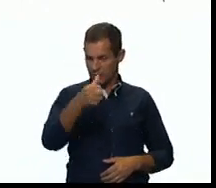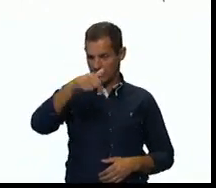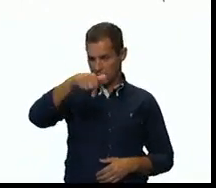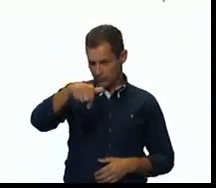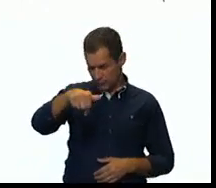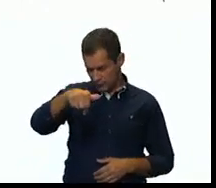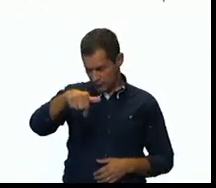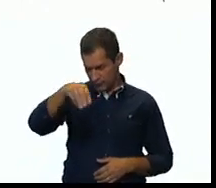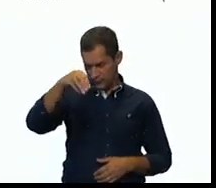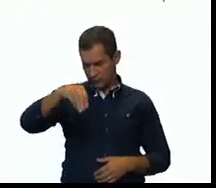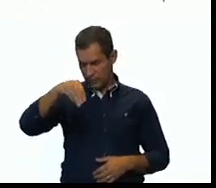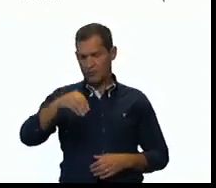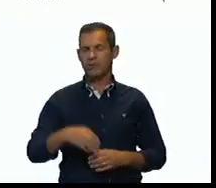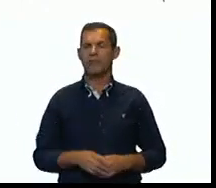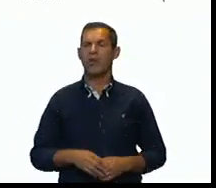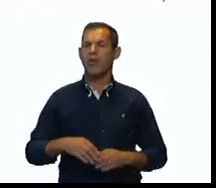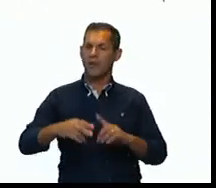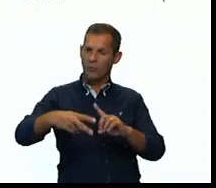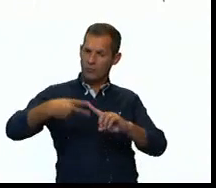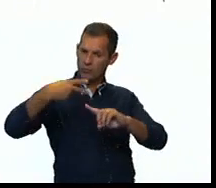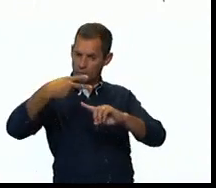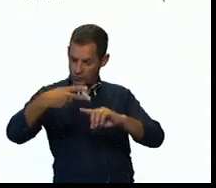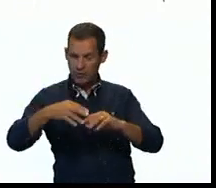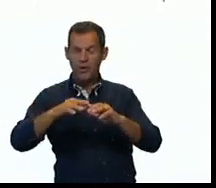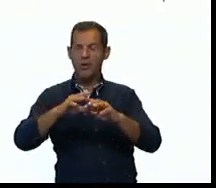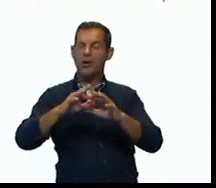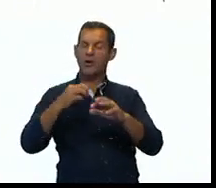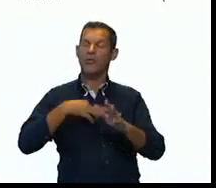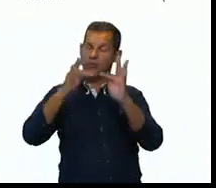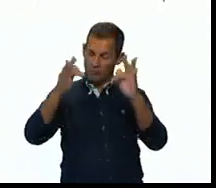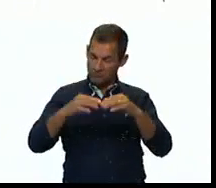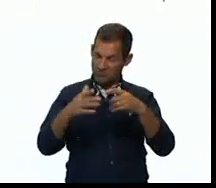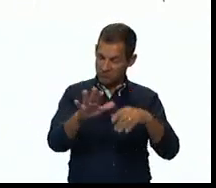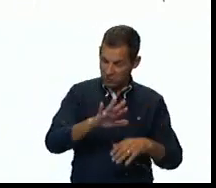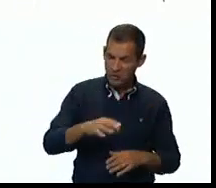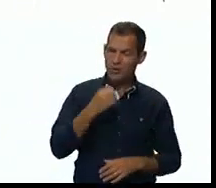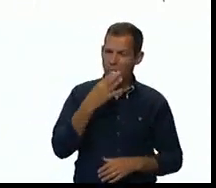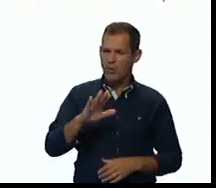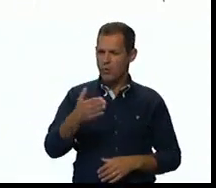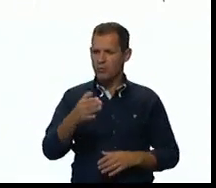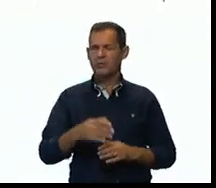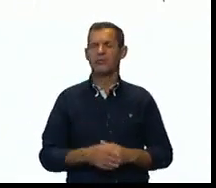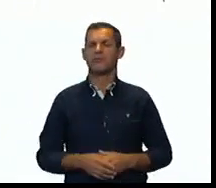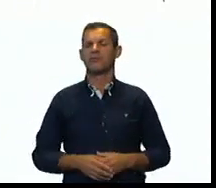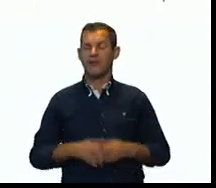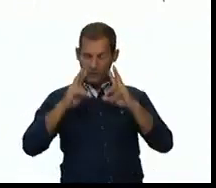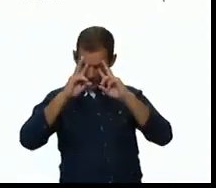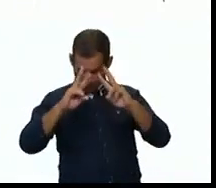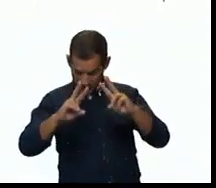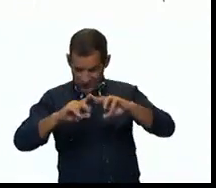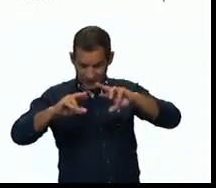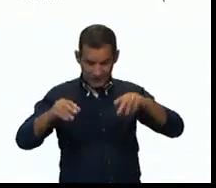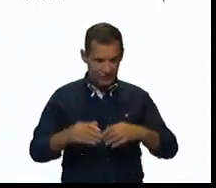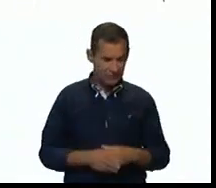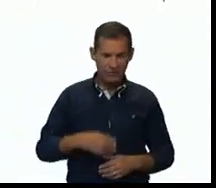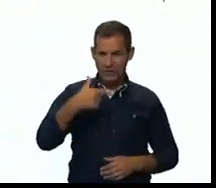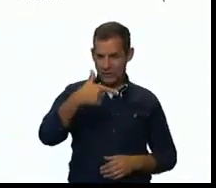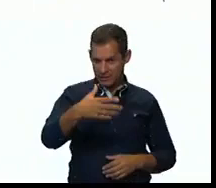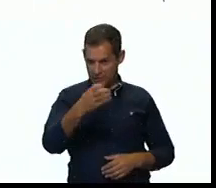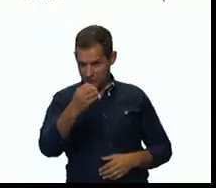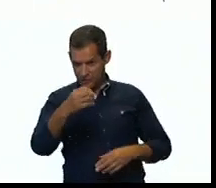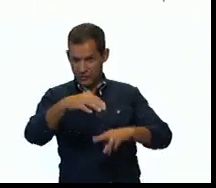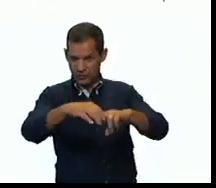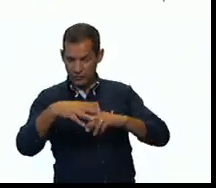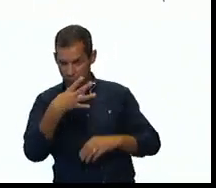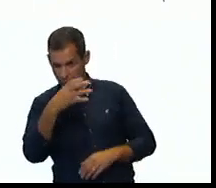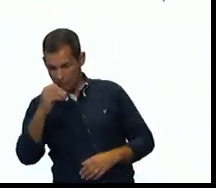4,67 metros quadrados. Estou satisfeita com essa área, eu acho que está uma boa aproximação. Observe que a diferença de 20 para